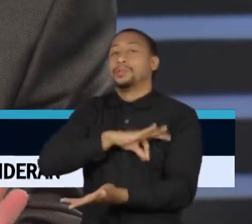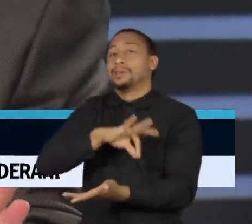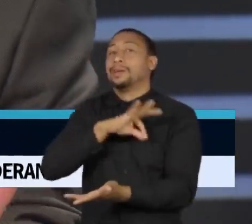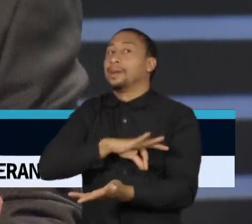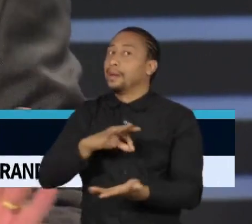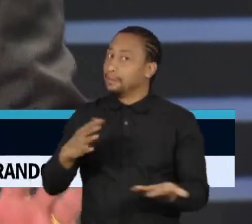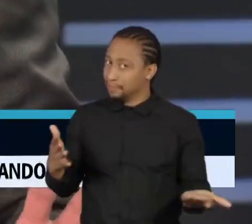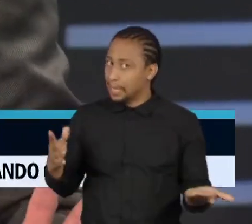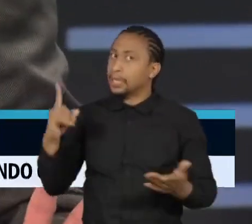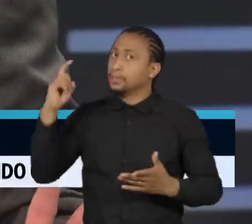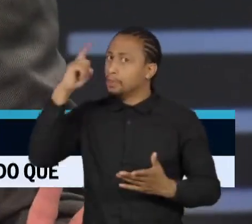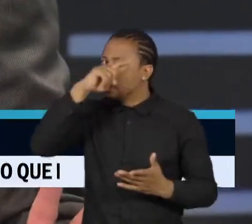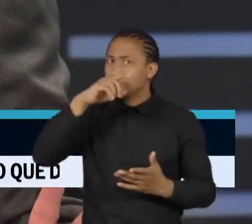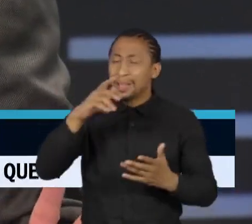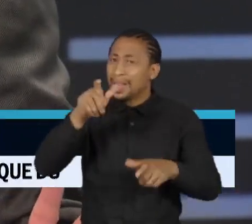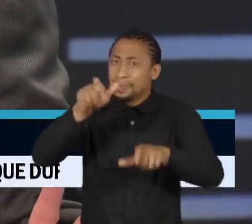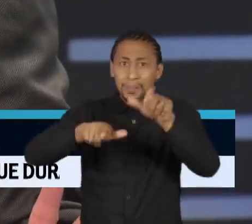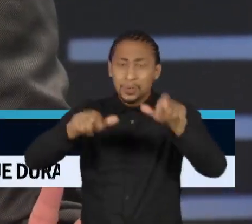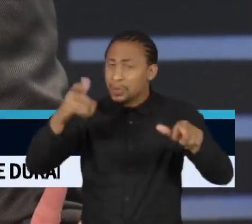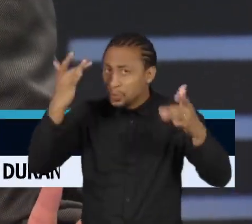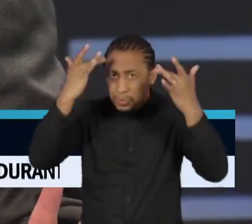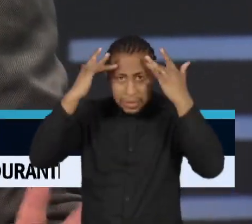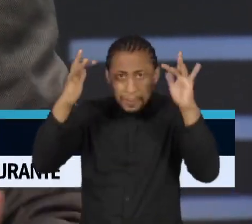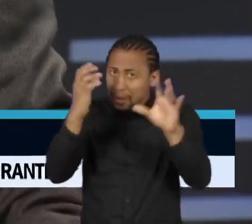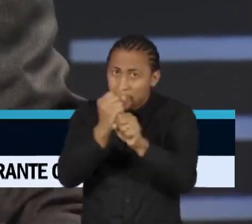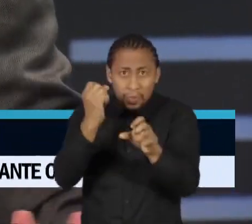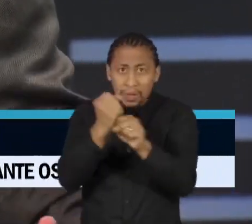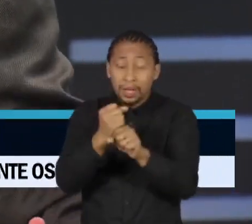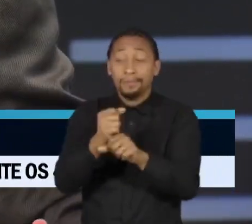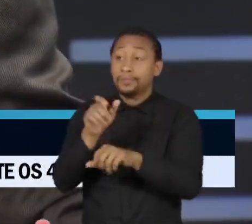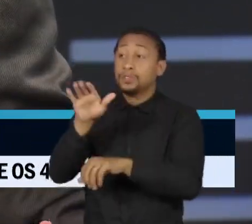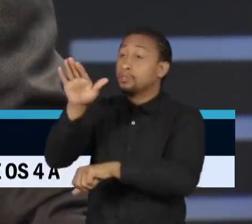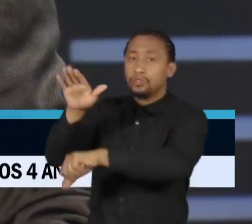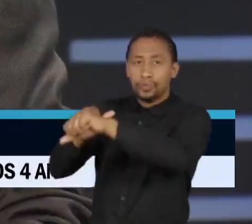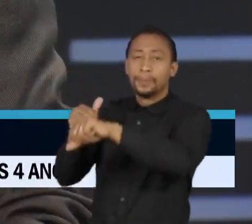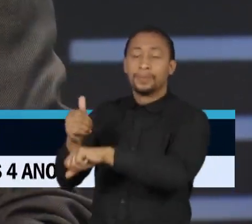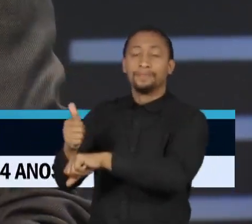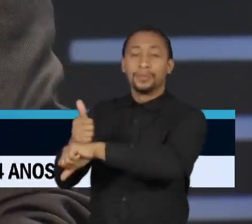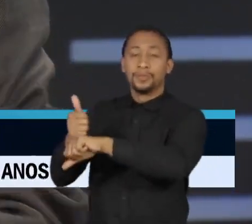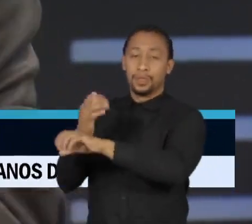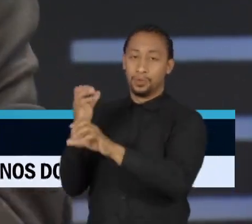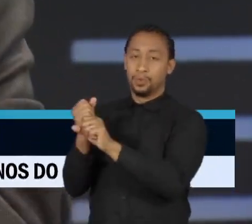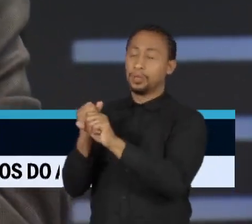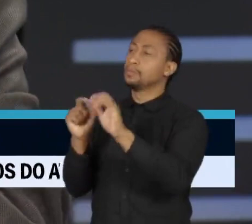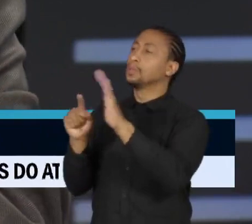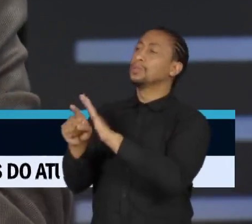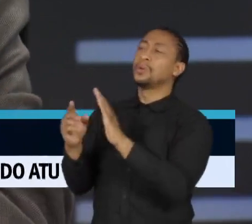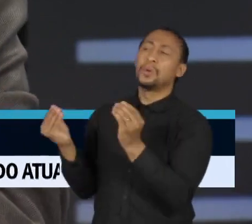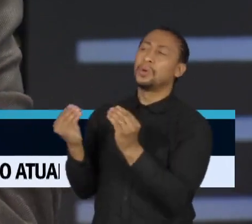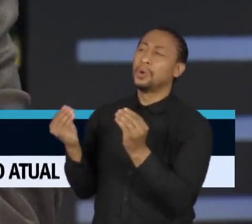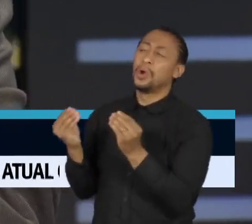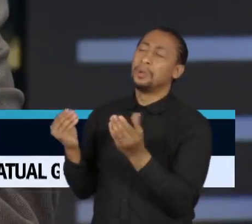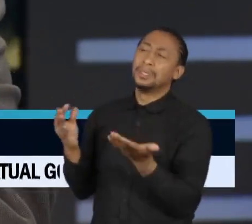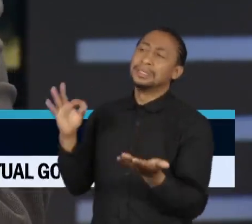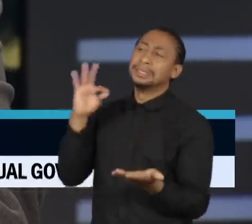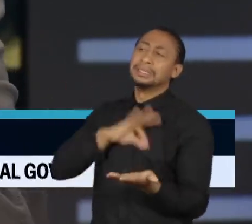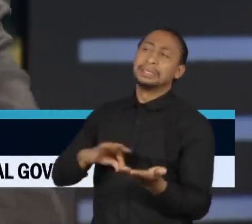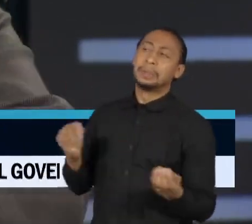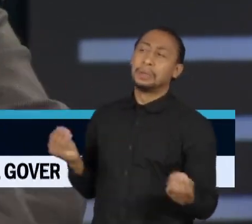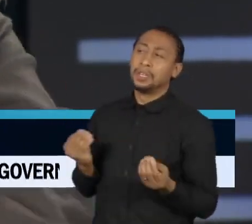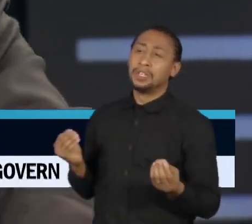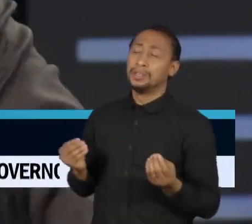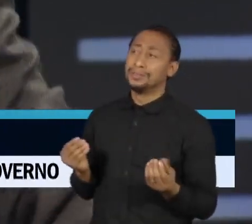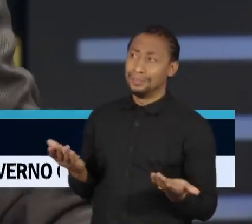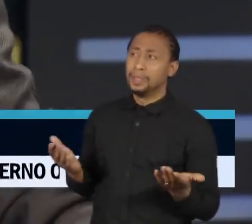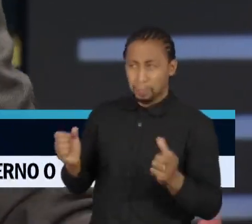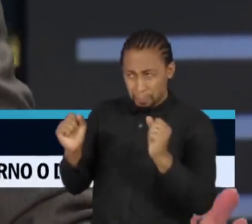né? Você para conversar com um contador especialista, tem um dado momento que você tem que pedir a ele misericórdia. Fala português, porque